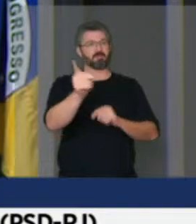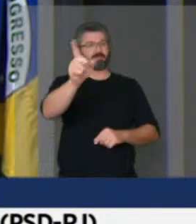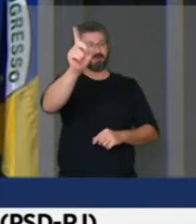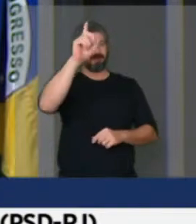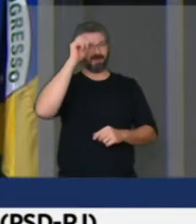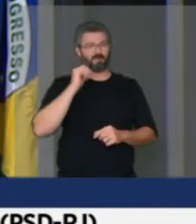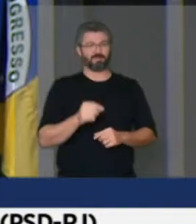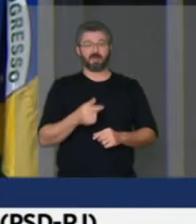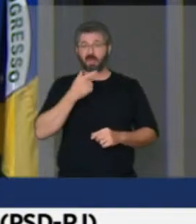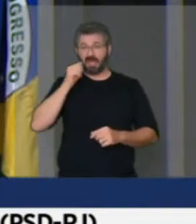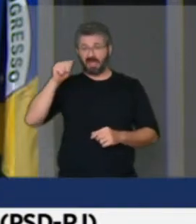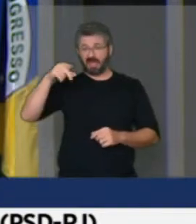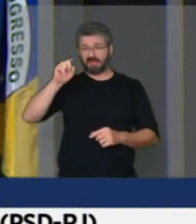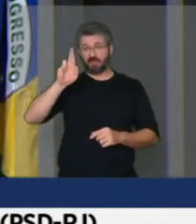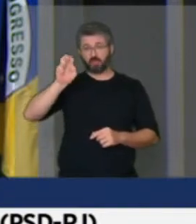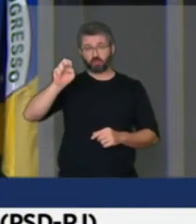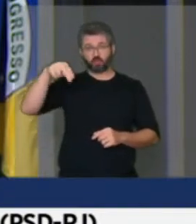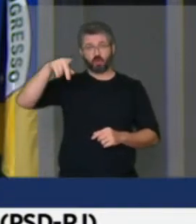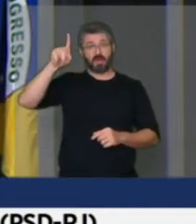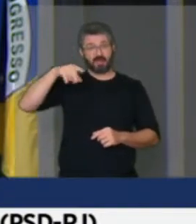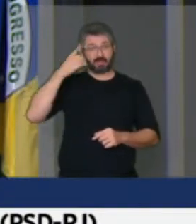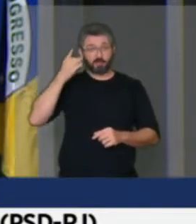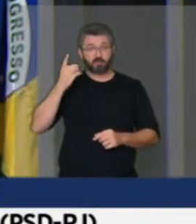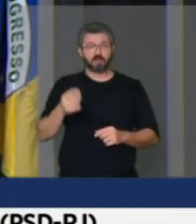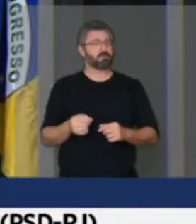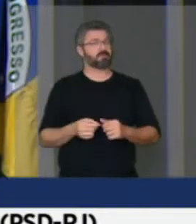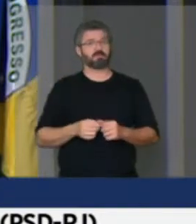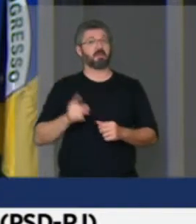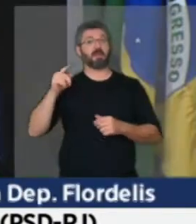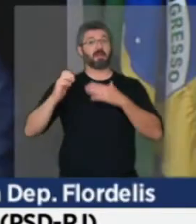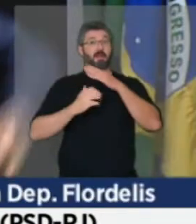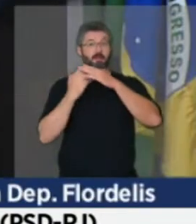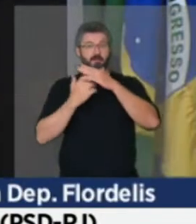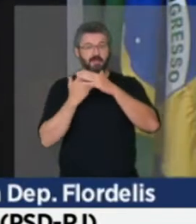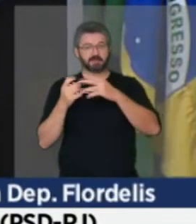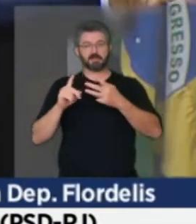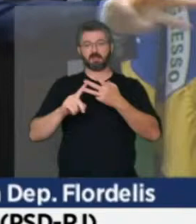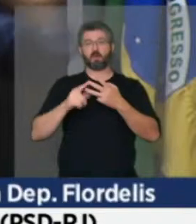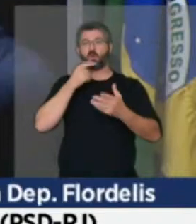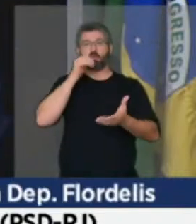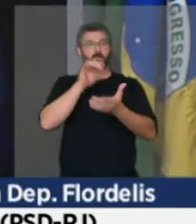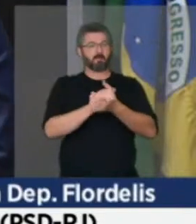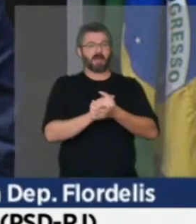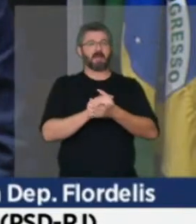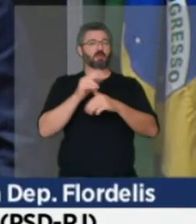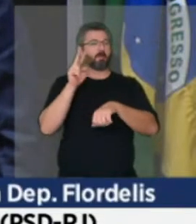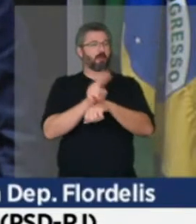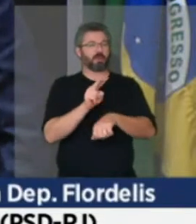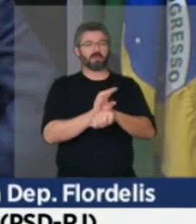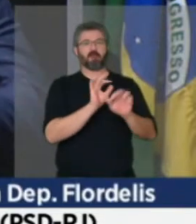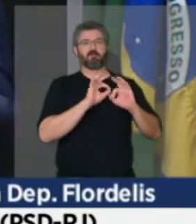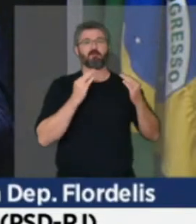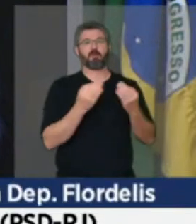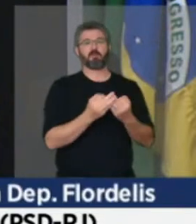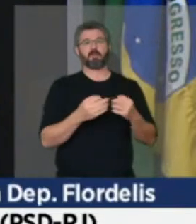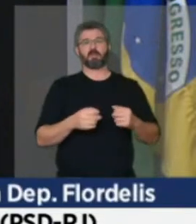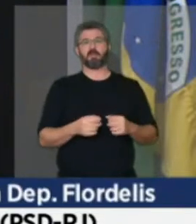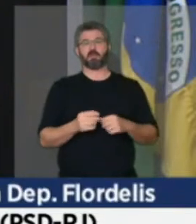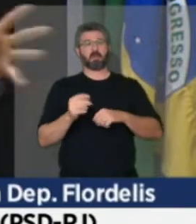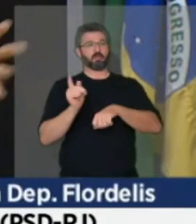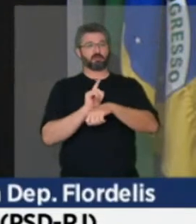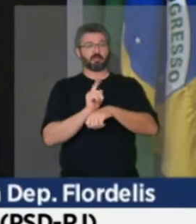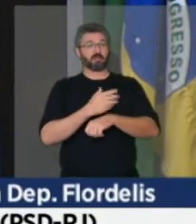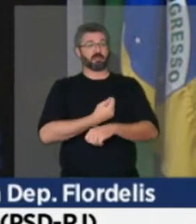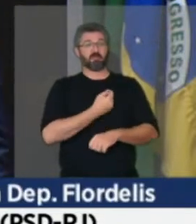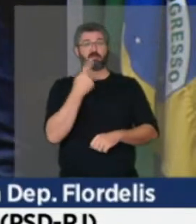ele não era o deputado. Ele era o deputado, ele era o empresário, ele era o marido protetor, ele era o gerente da